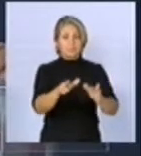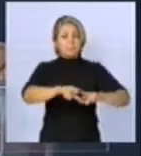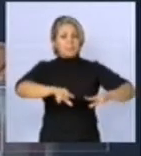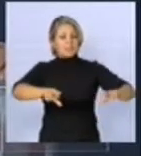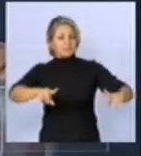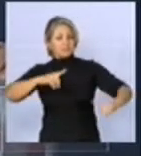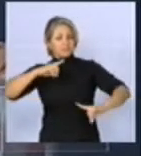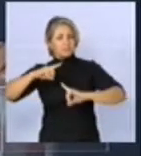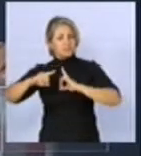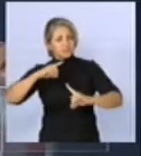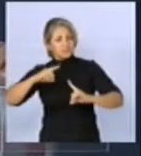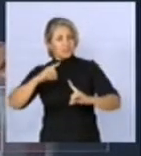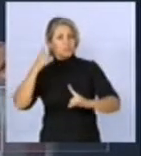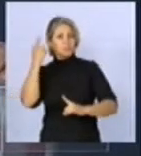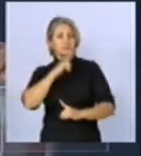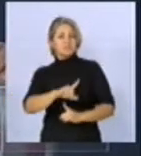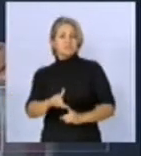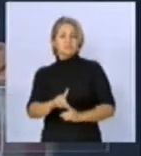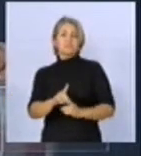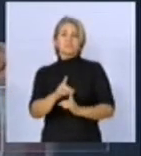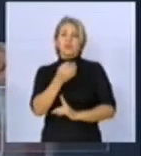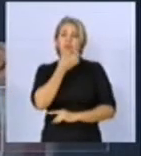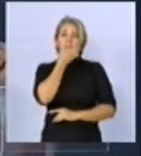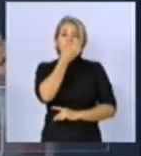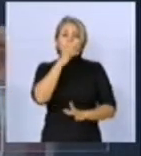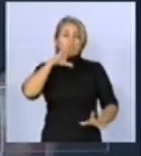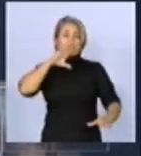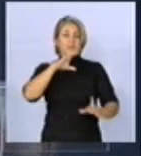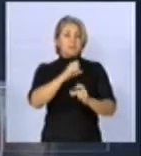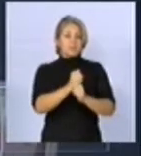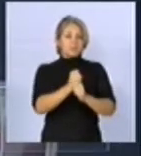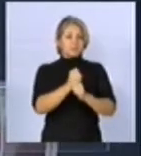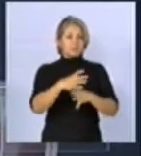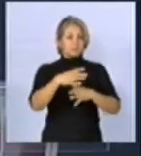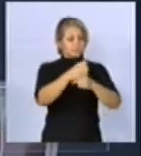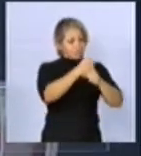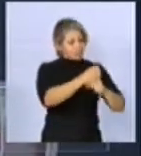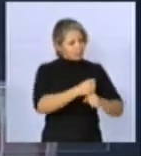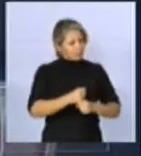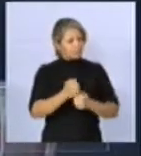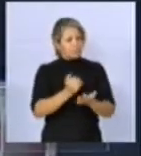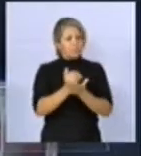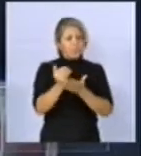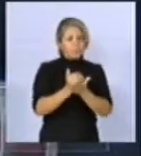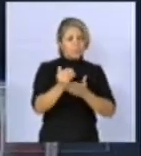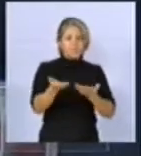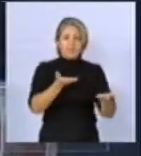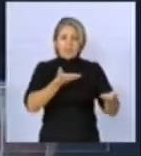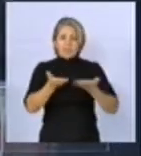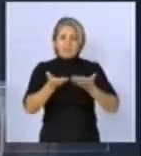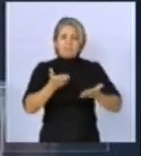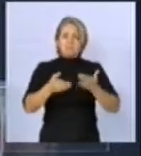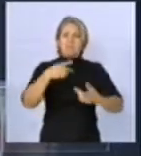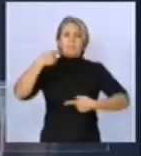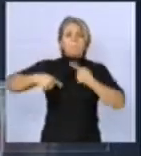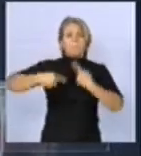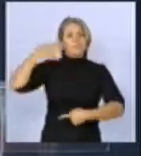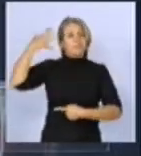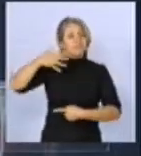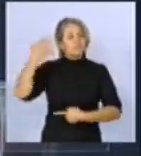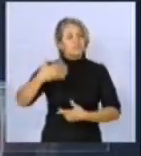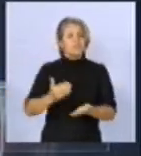discussões chegamos a uma proposta de equação onde tudo nasce de articulação articulação política articulação